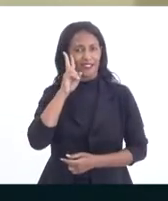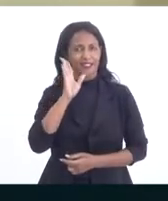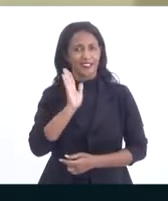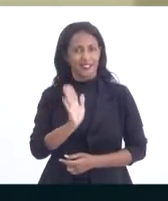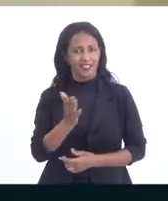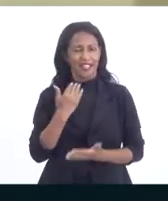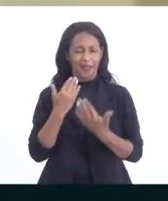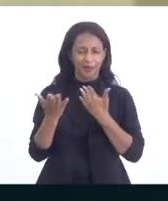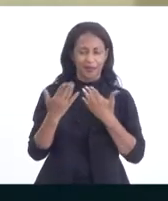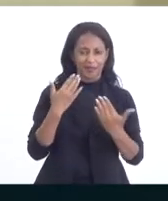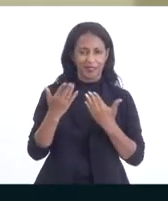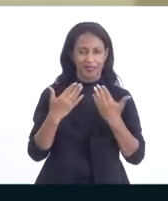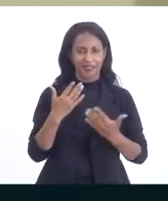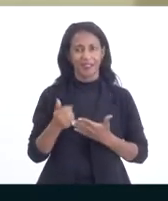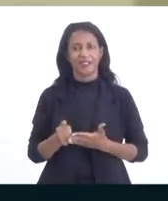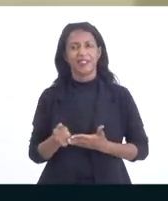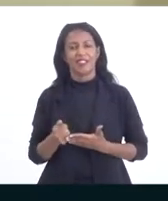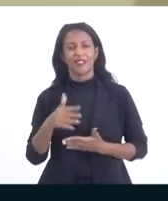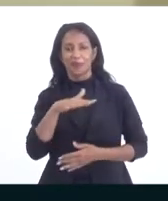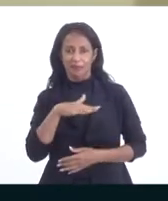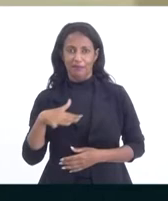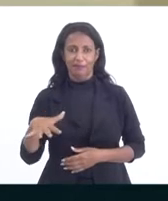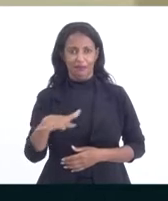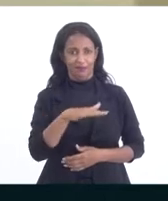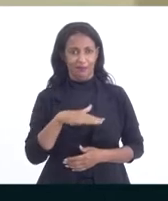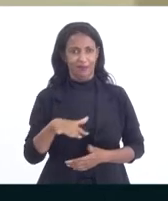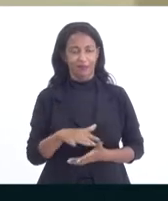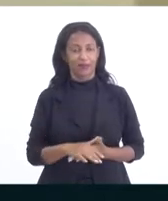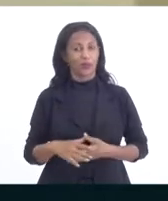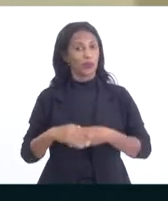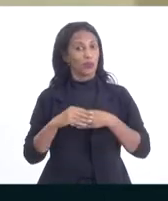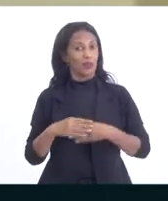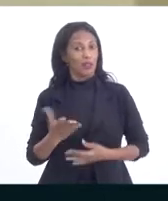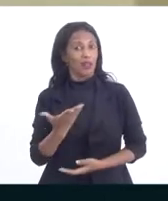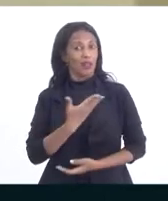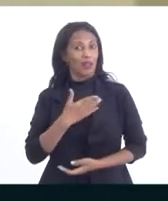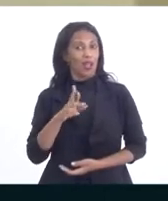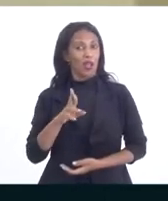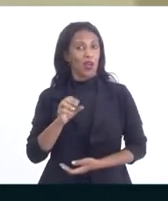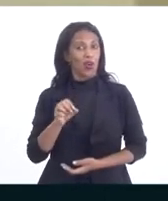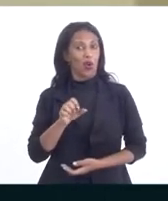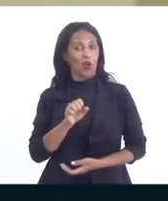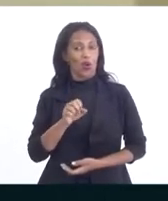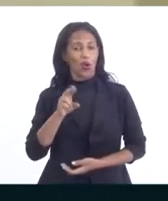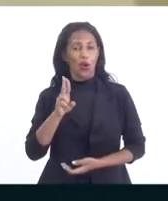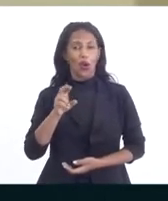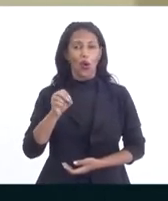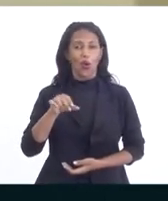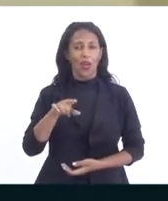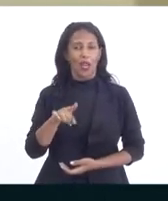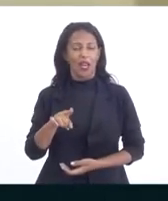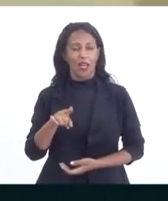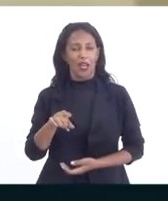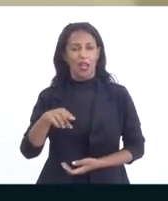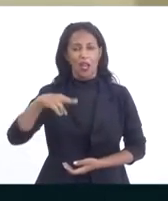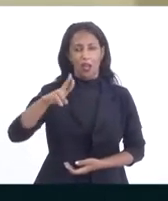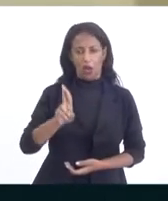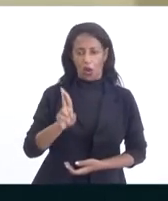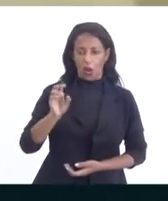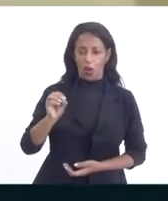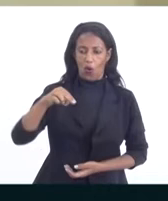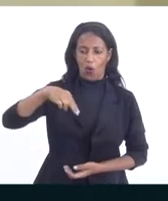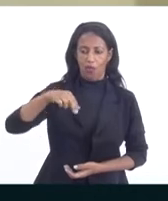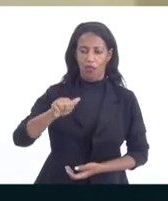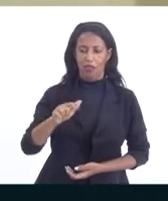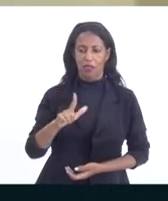gente dialogou bastante sobre a região. Cumprimentar o meu amigo também, Ronaldo Anchieta, deputado estadual, por